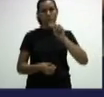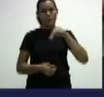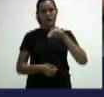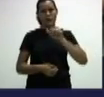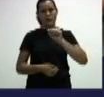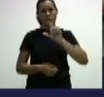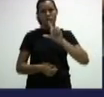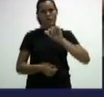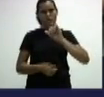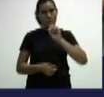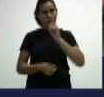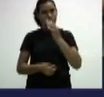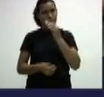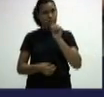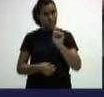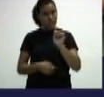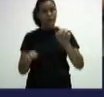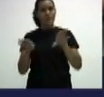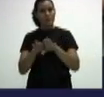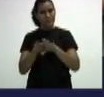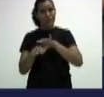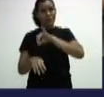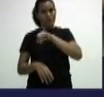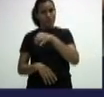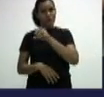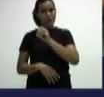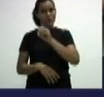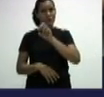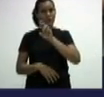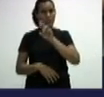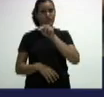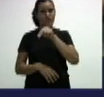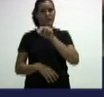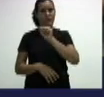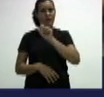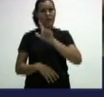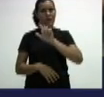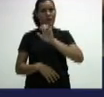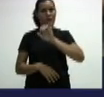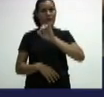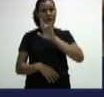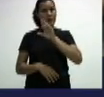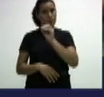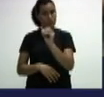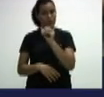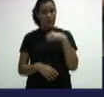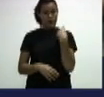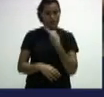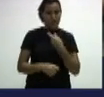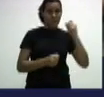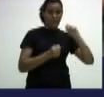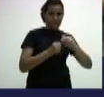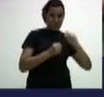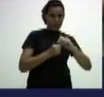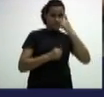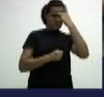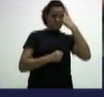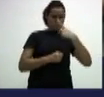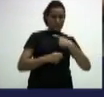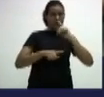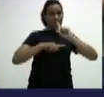o jornalzinho e depois nós mesmos saímos na rua, até para a gente perceber o impacto que ele traz,